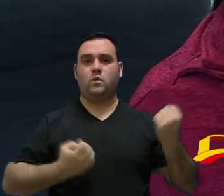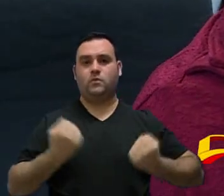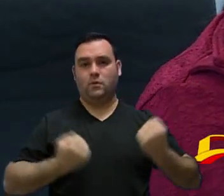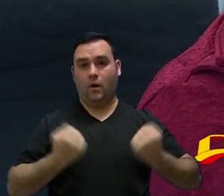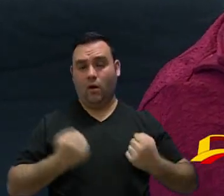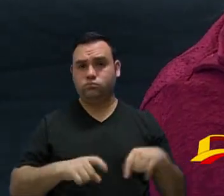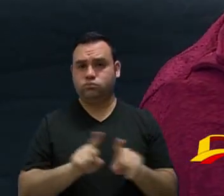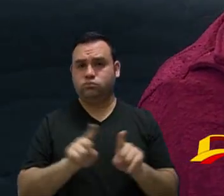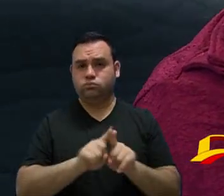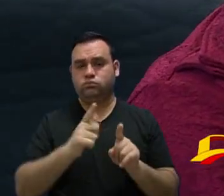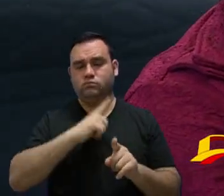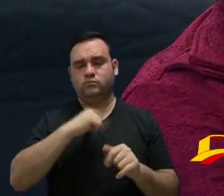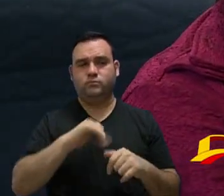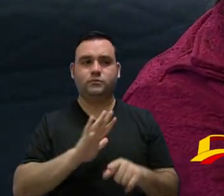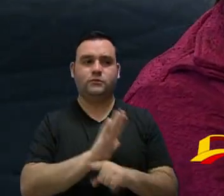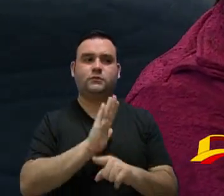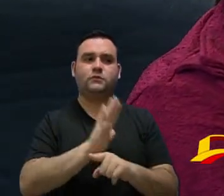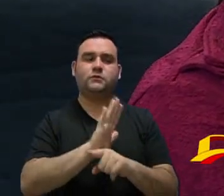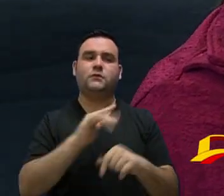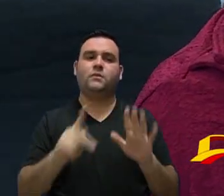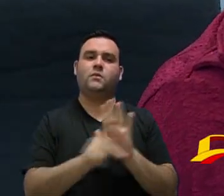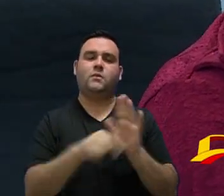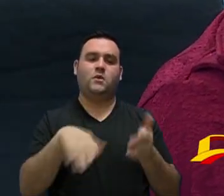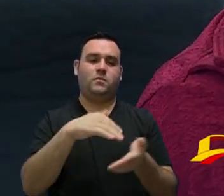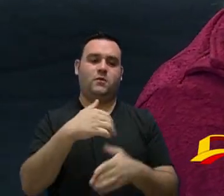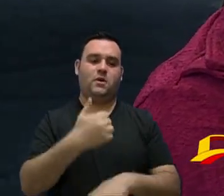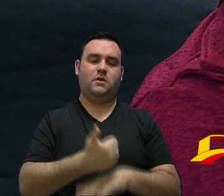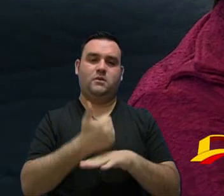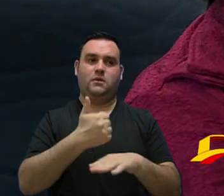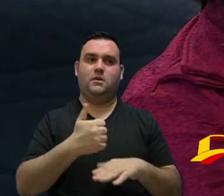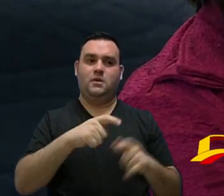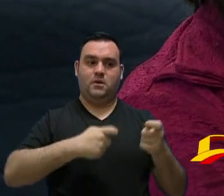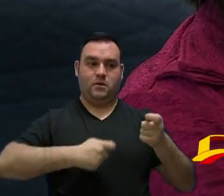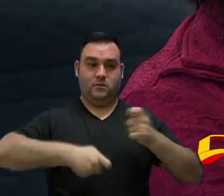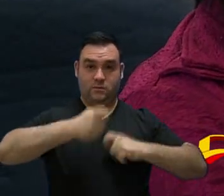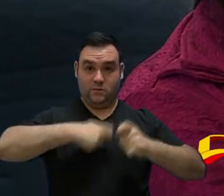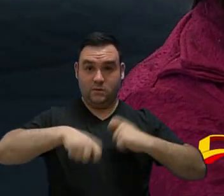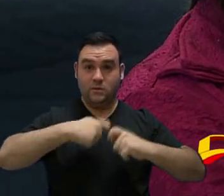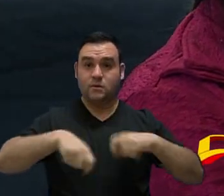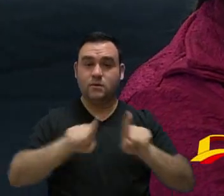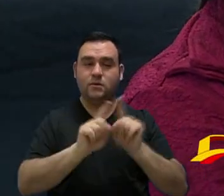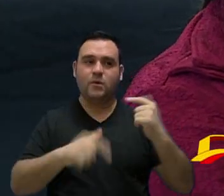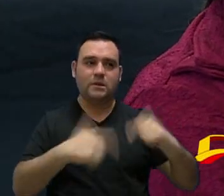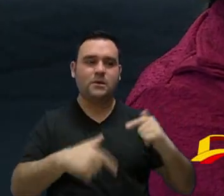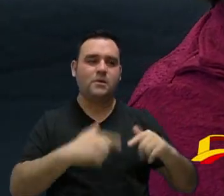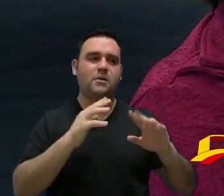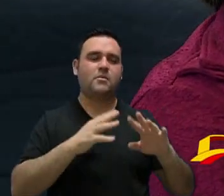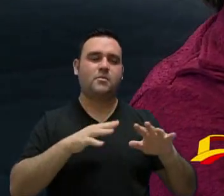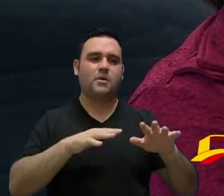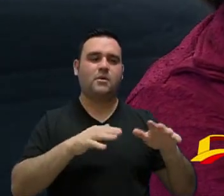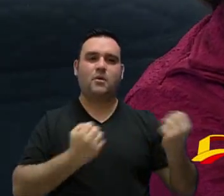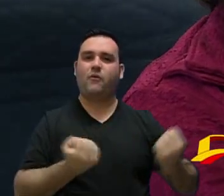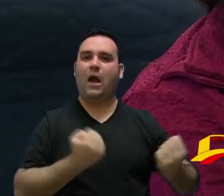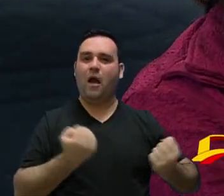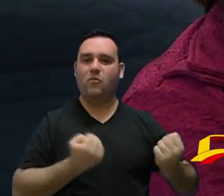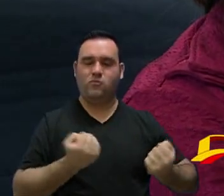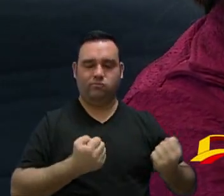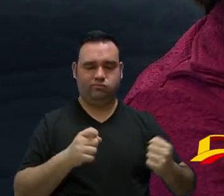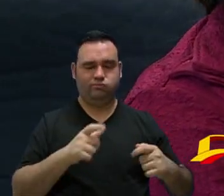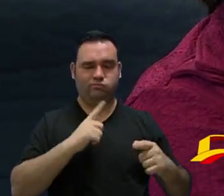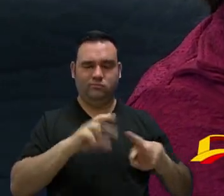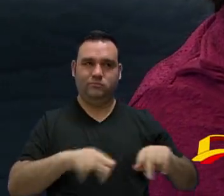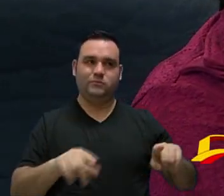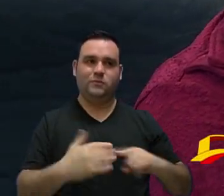ambulâncias a gente também teve auxílio da secretaria de administração né que também trabalha com a frota né eles